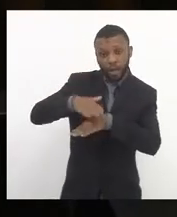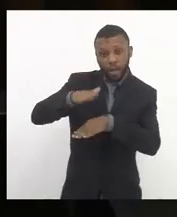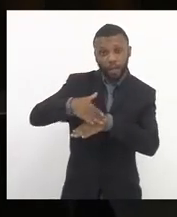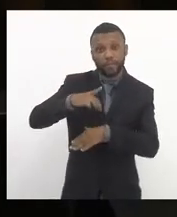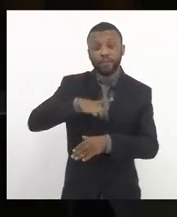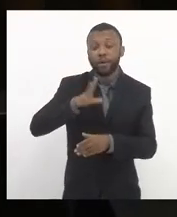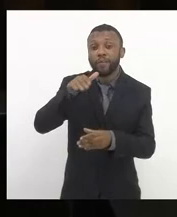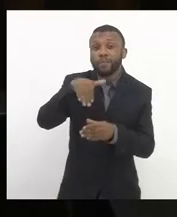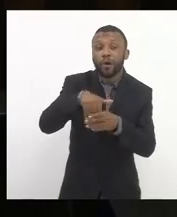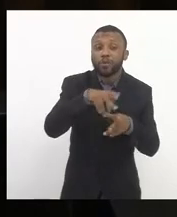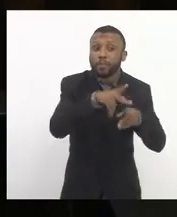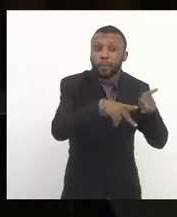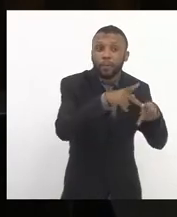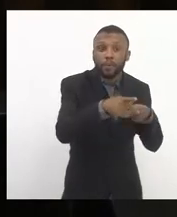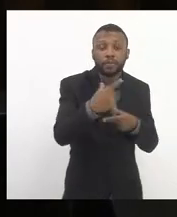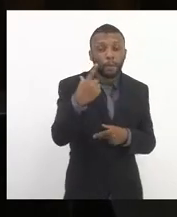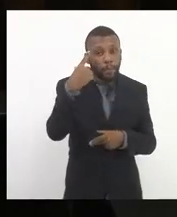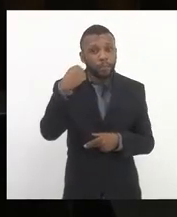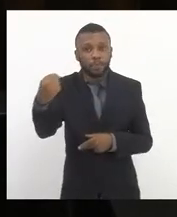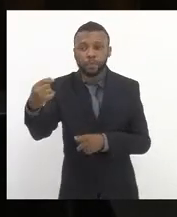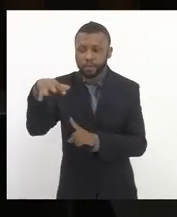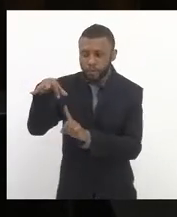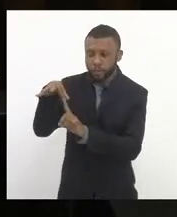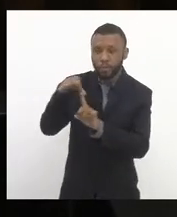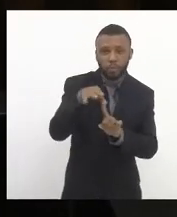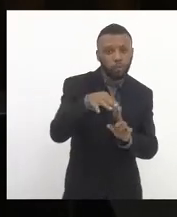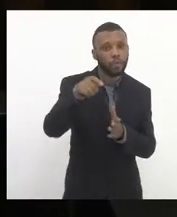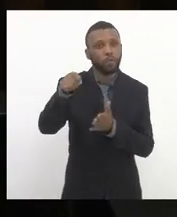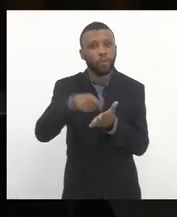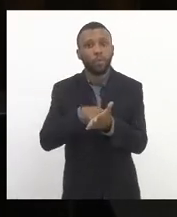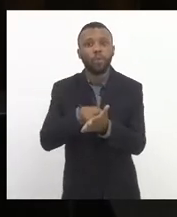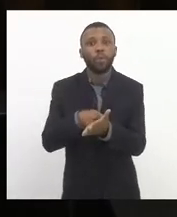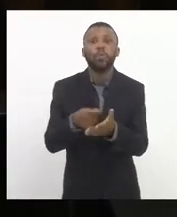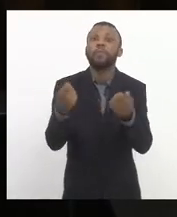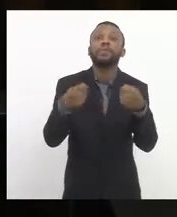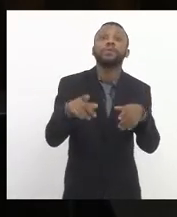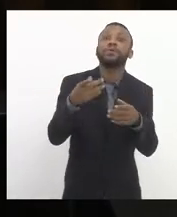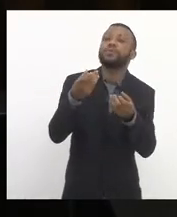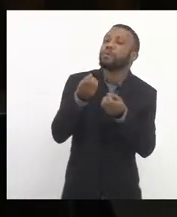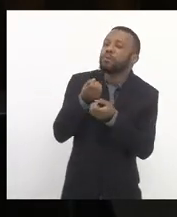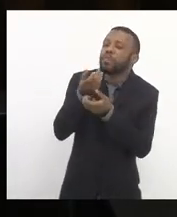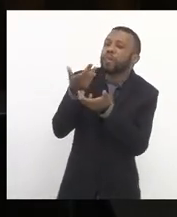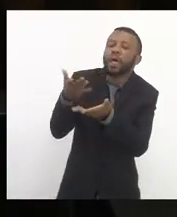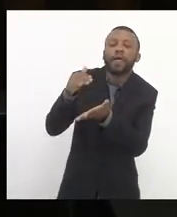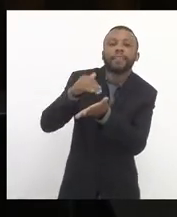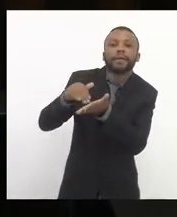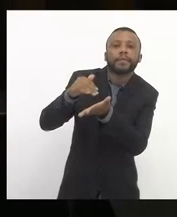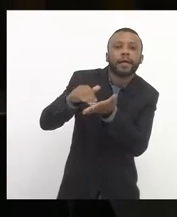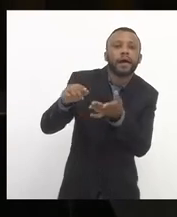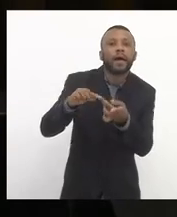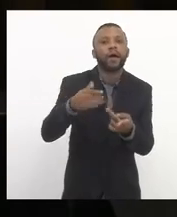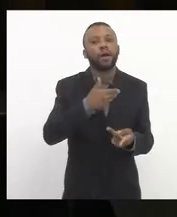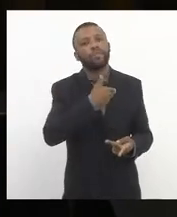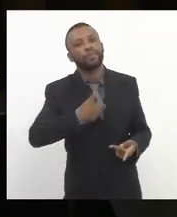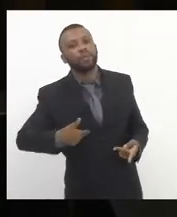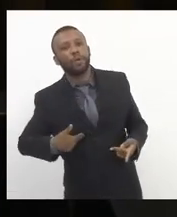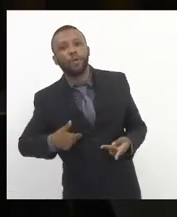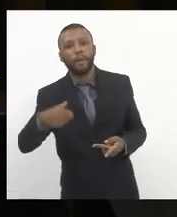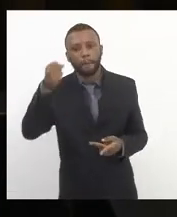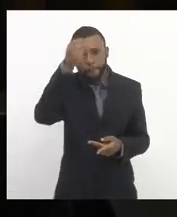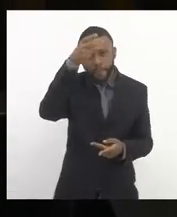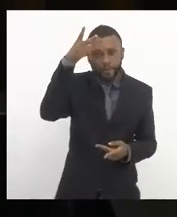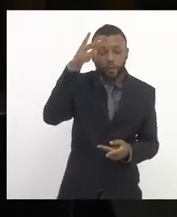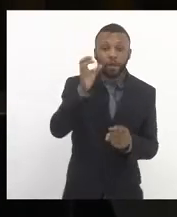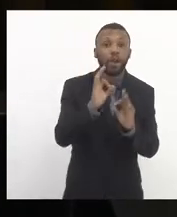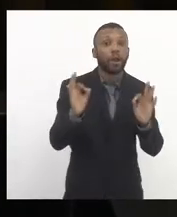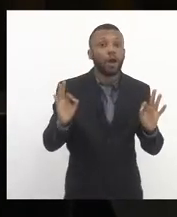voto popular pelo povo. Não devo satisfação a secretário, a governador, a prefeito, eu devo